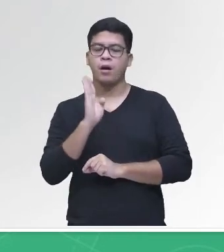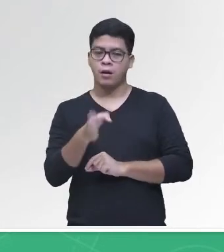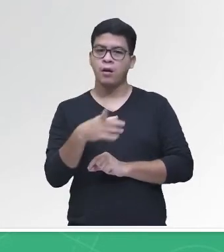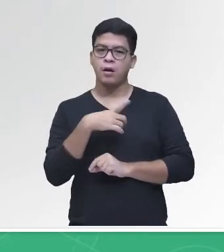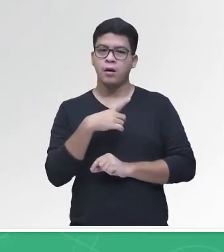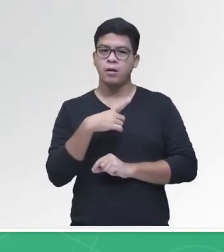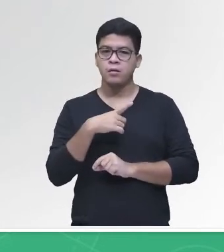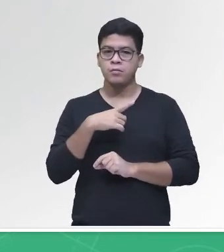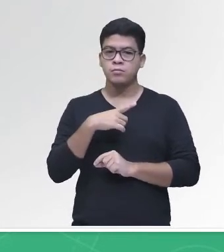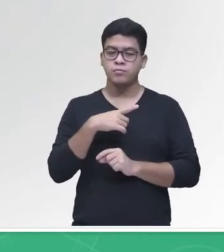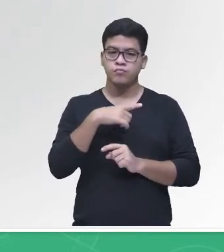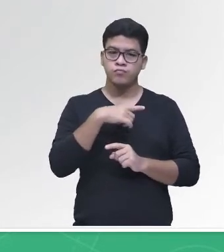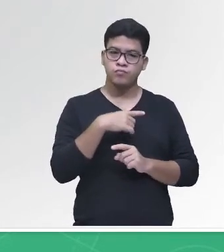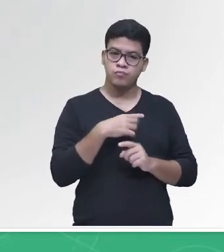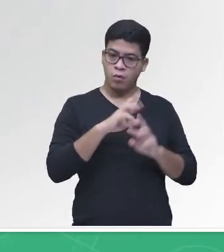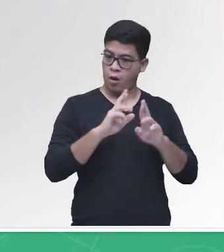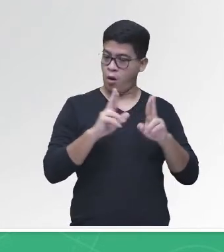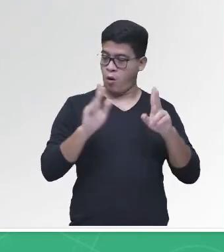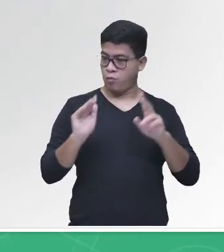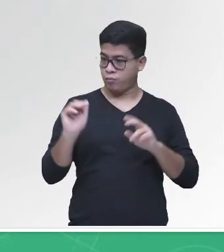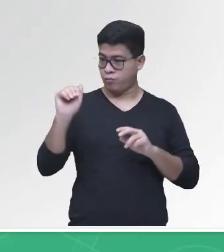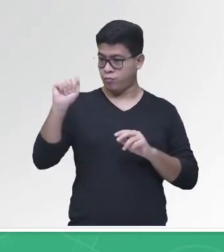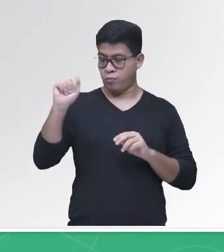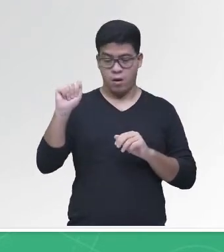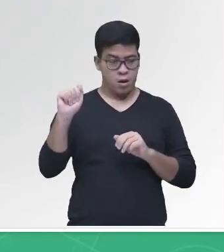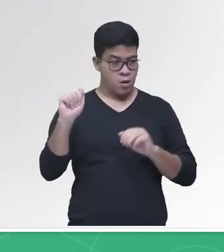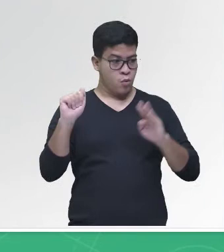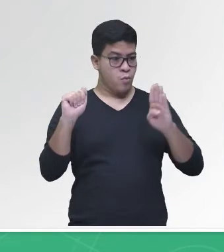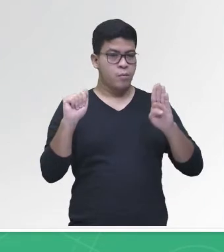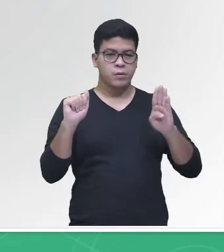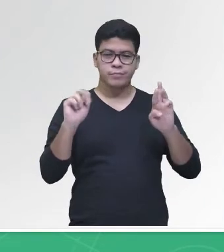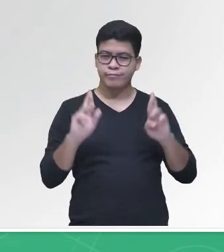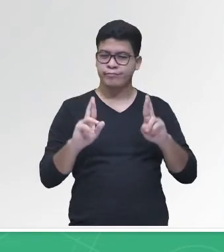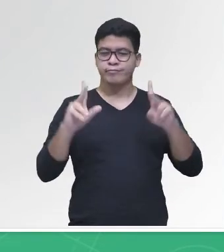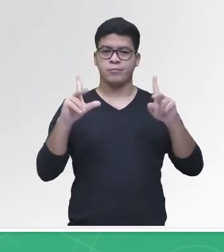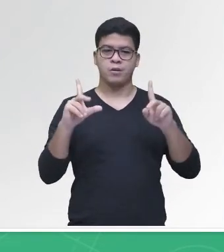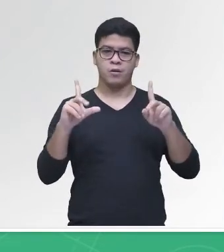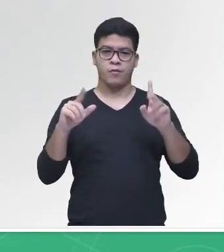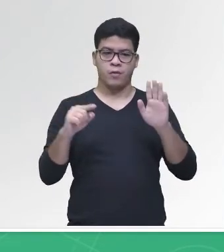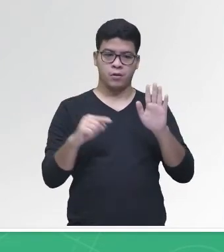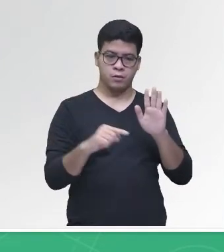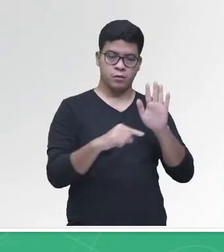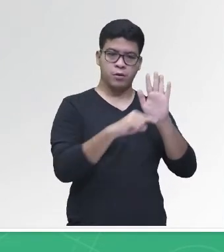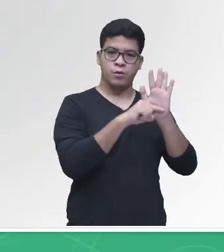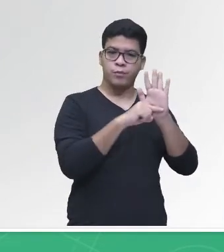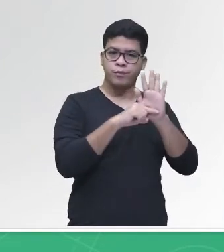de sinais opostos. E agora, para fechar aí, nós temos